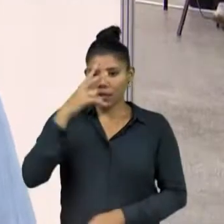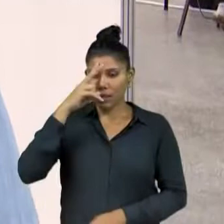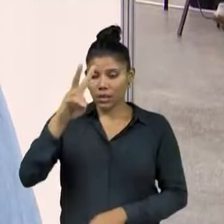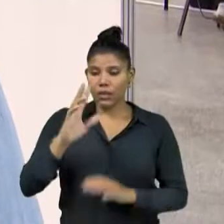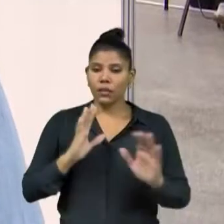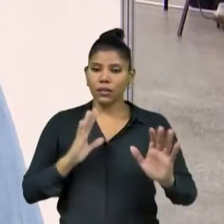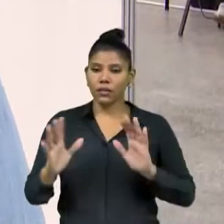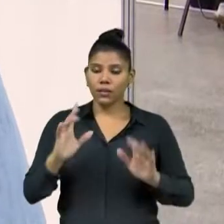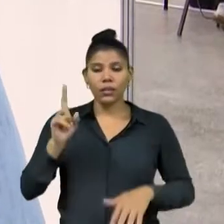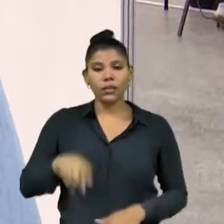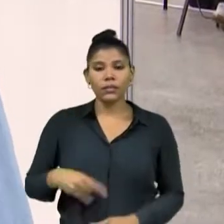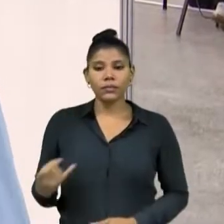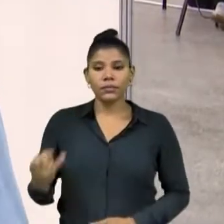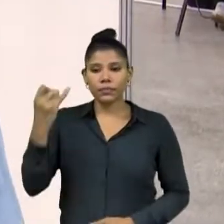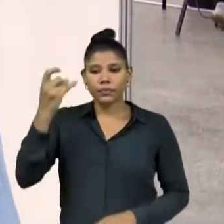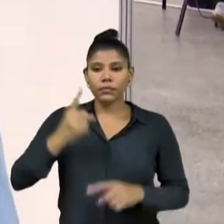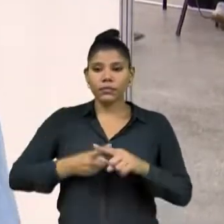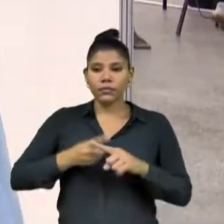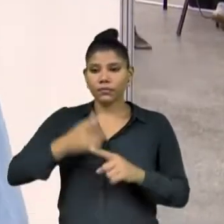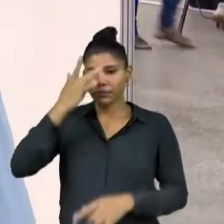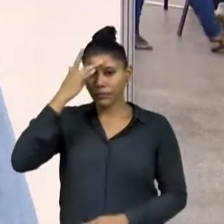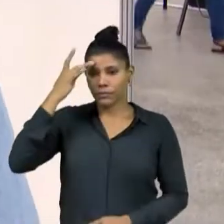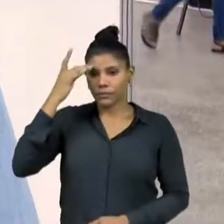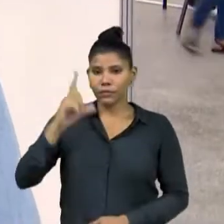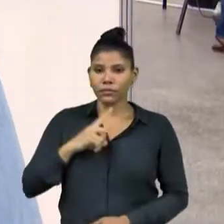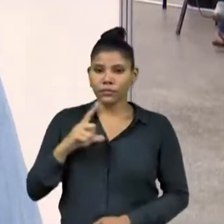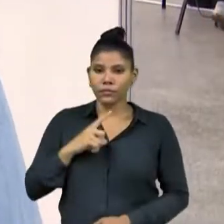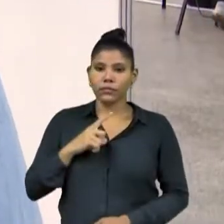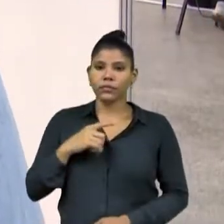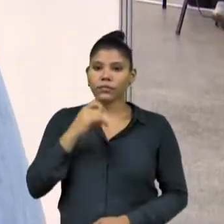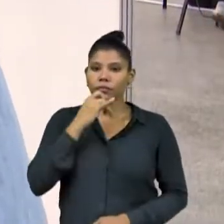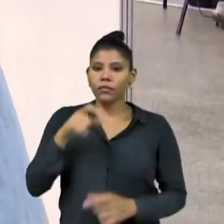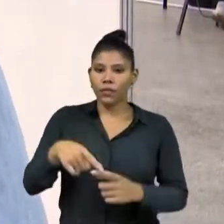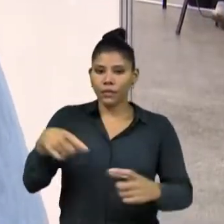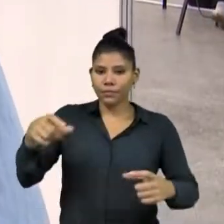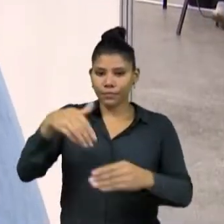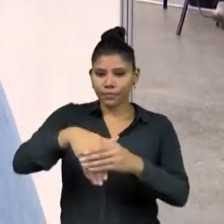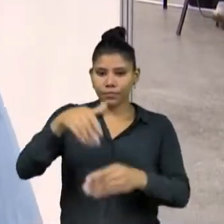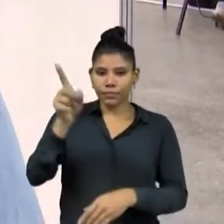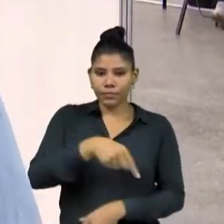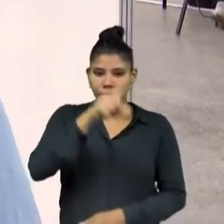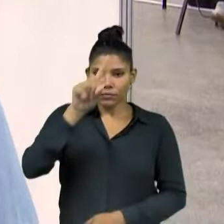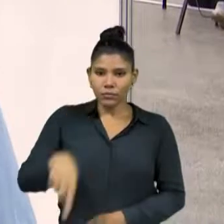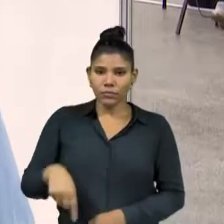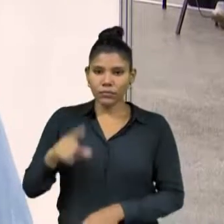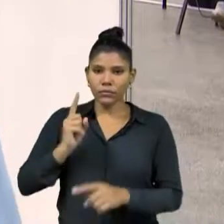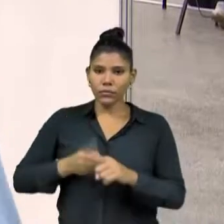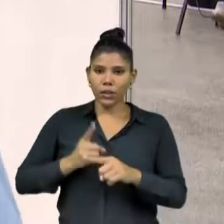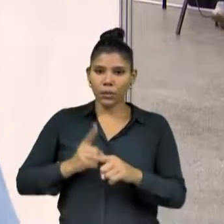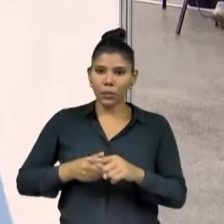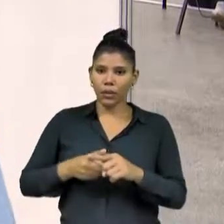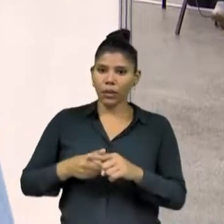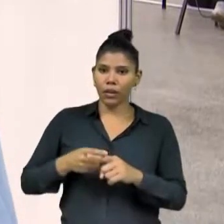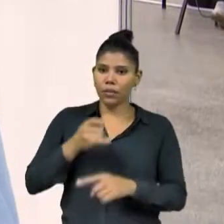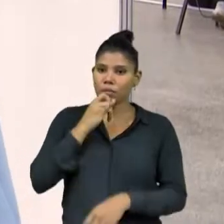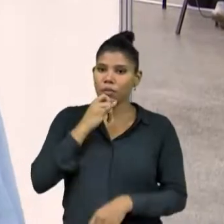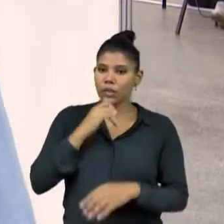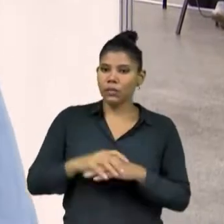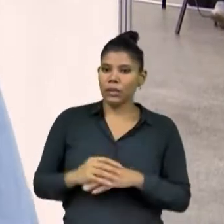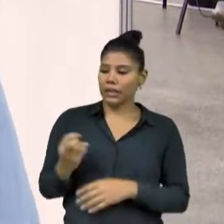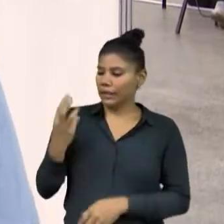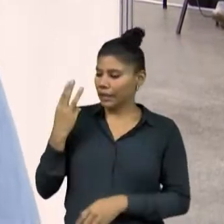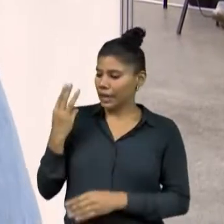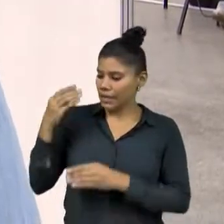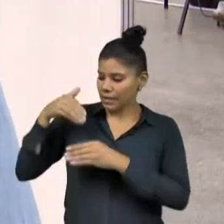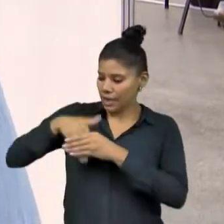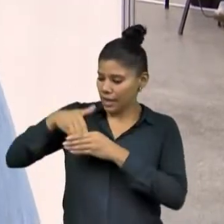que as pessoas que estejam, por exemplo, com o título cancelado, por não terem votado nas últimas três eleições, né, ou em três eleições